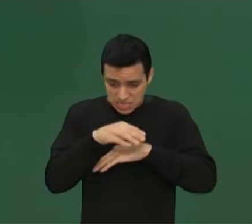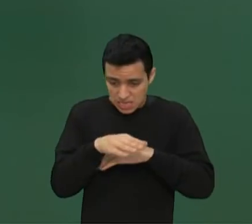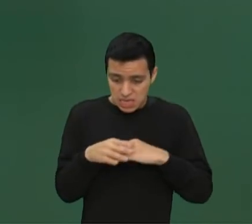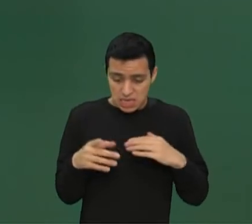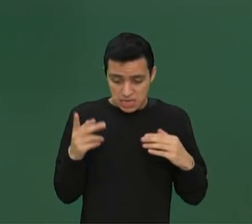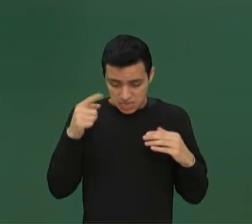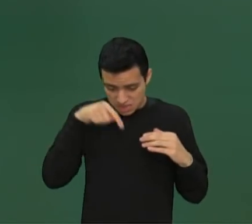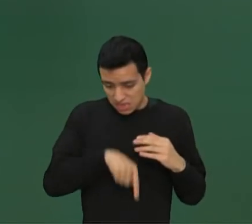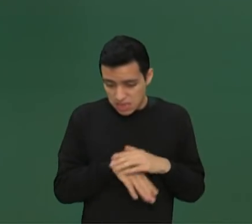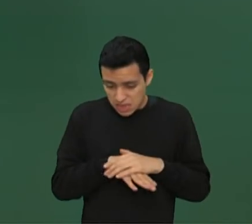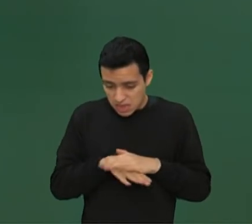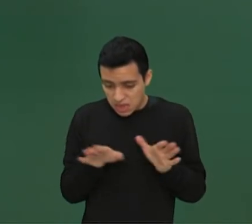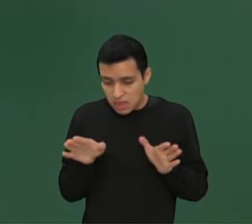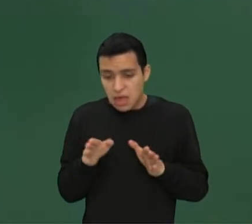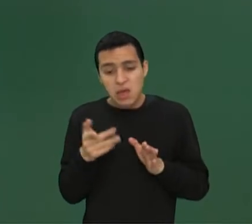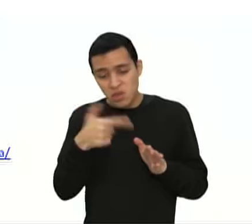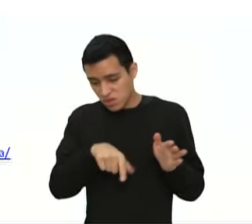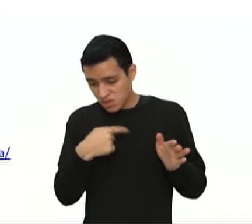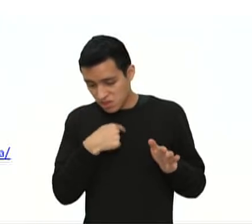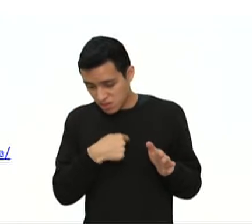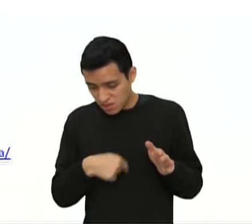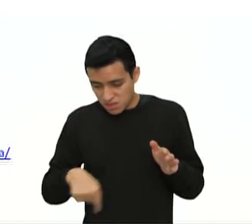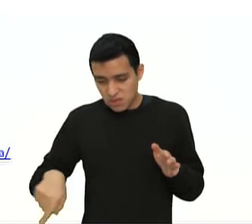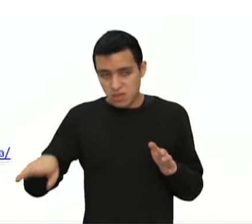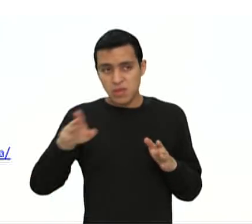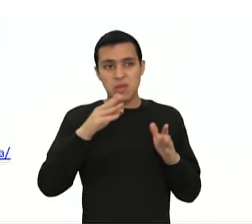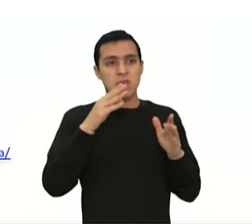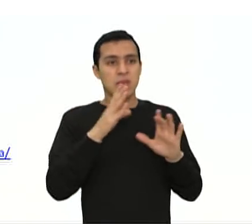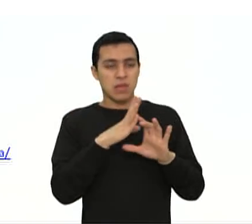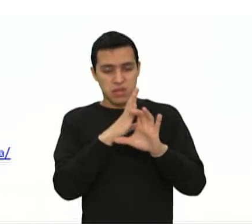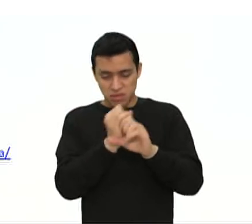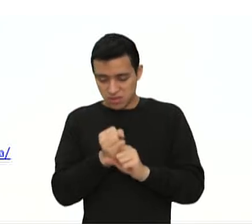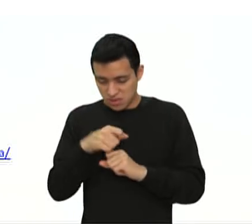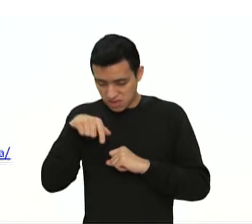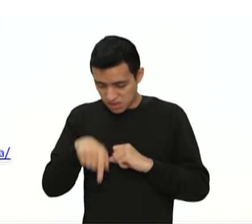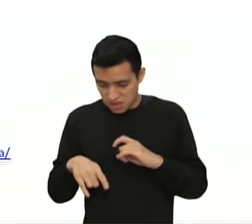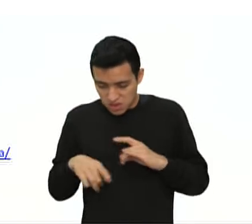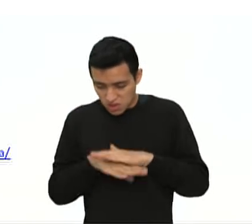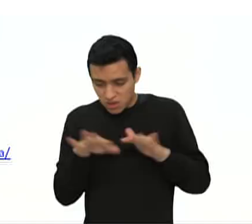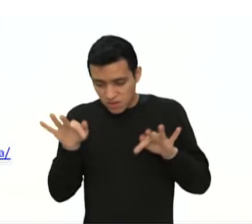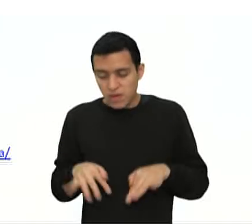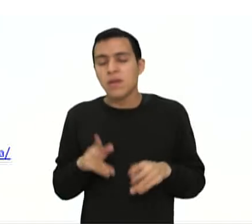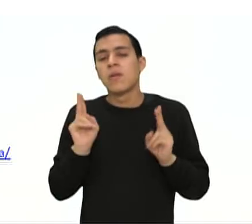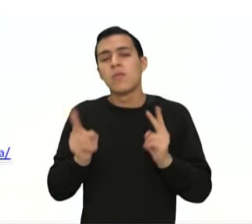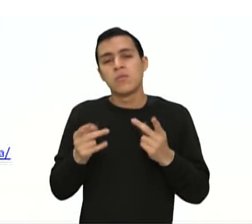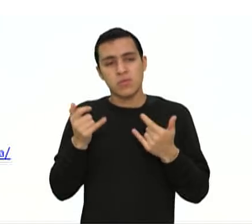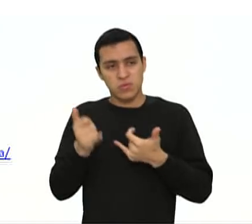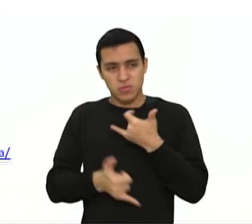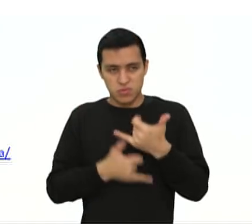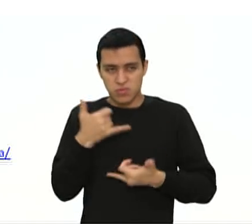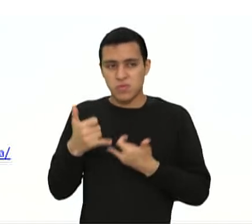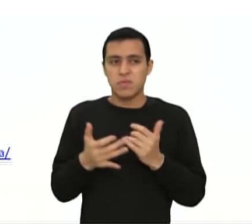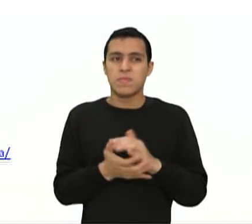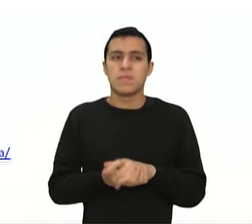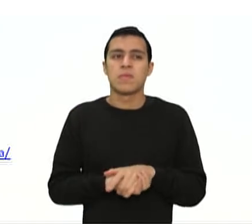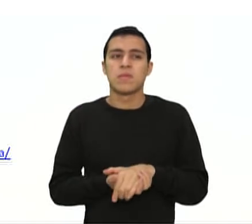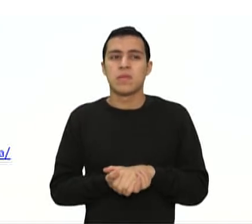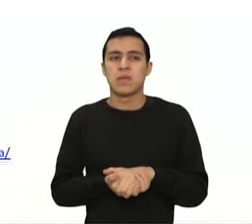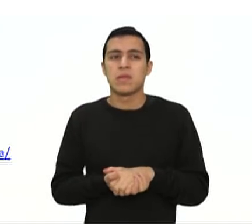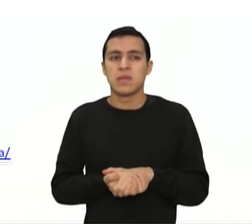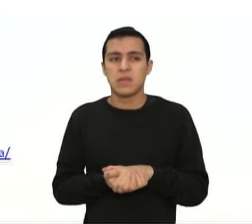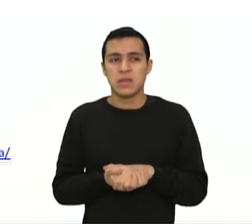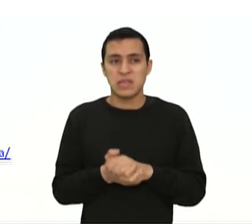sua Kalaha, você joga de novo. Então, na hora que acabar as pecinhas, se acabou lá, eu continuo jogando, né?